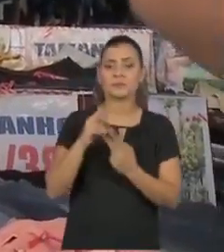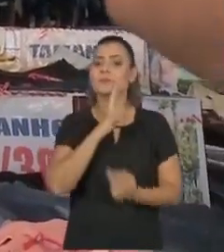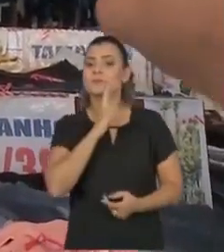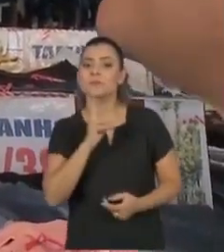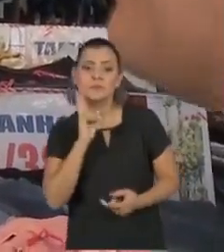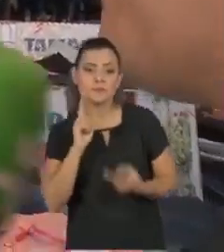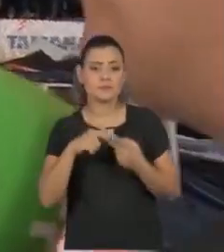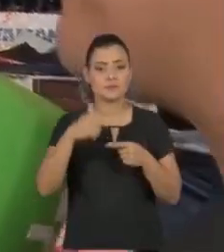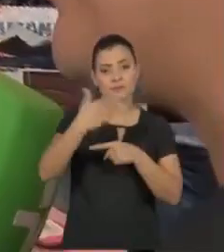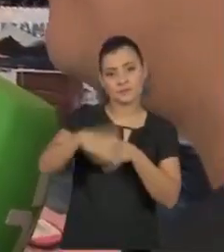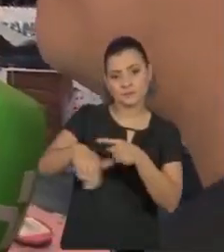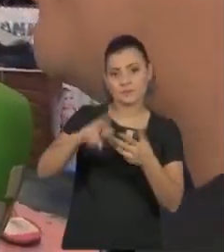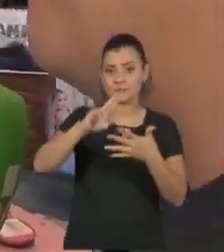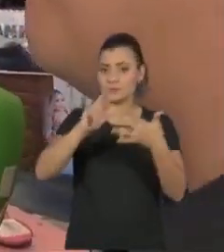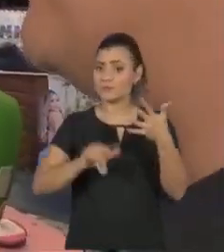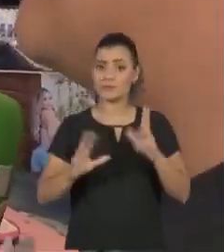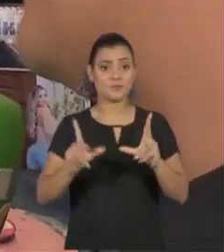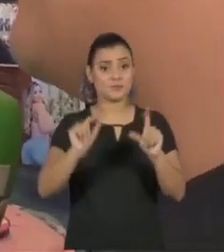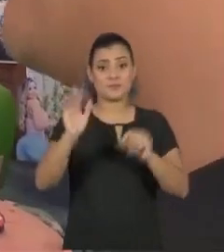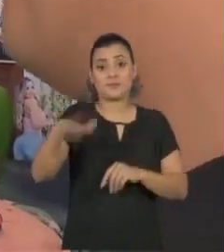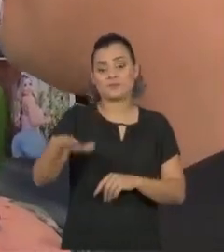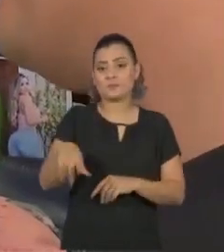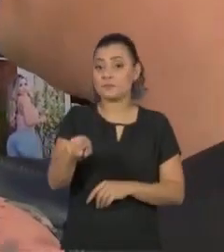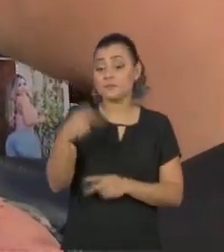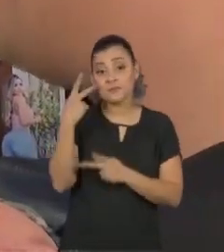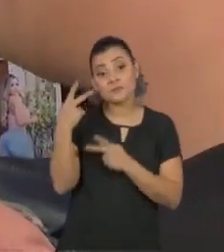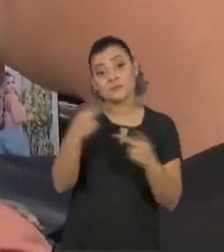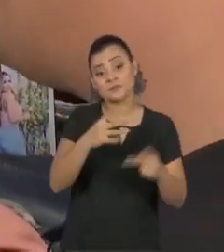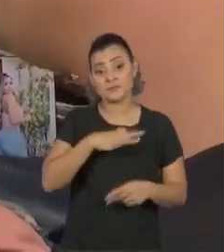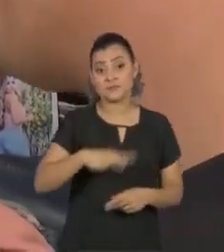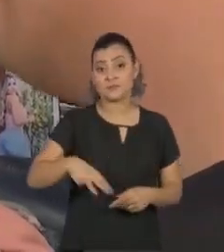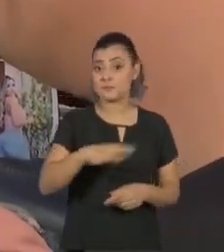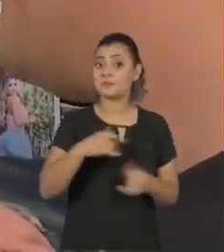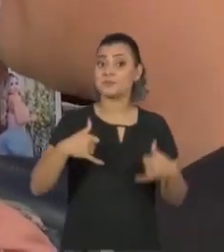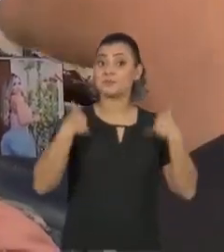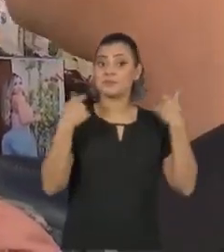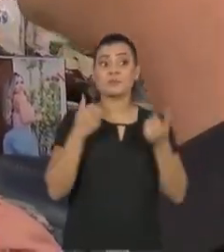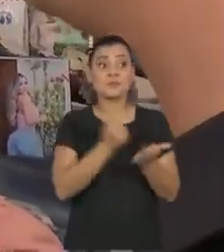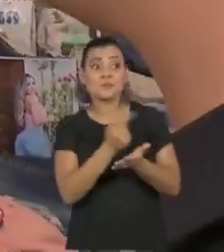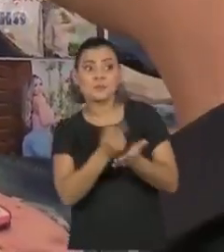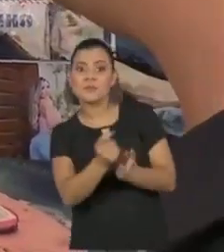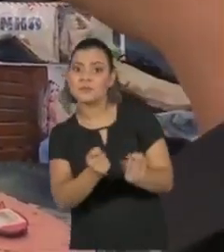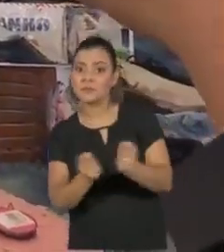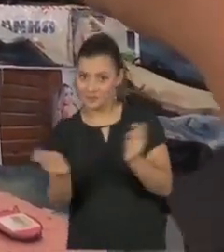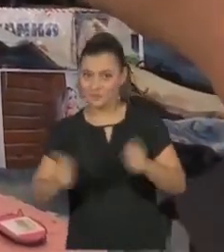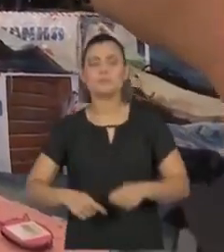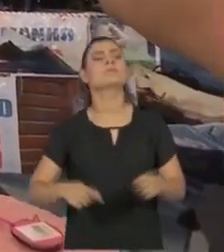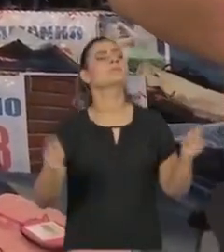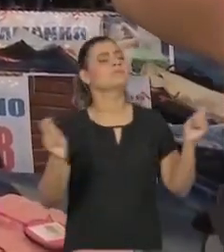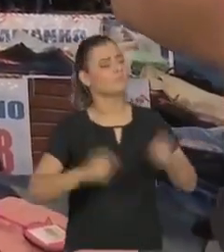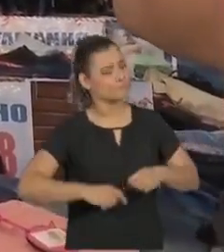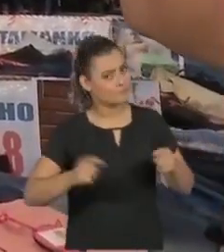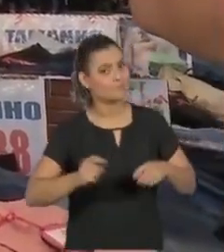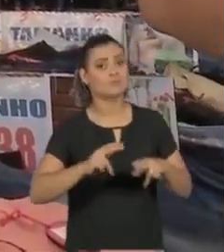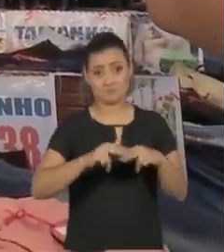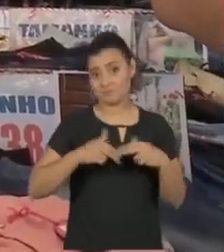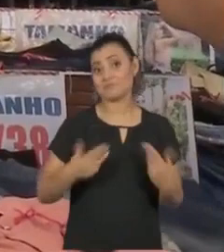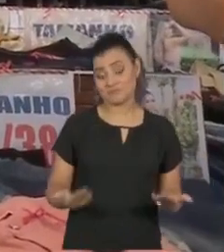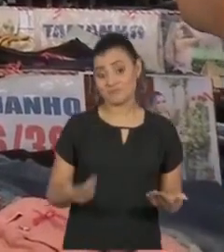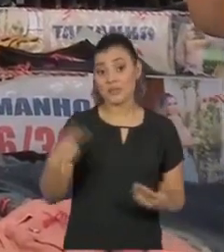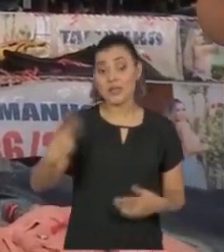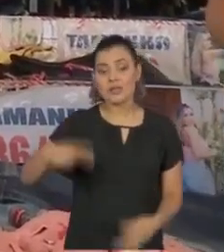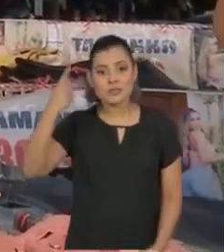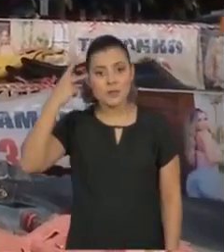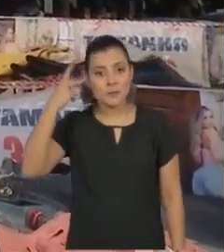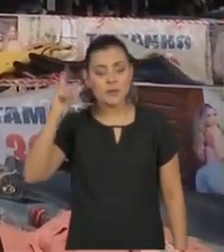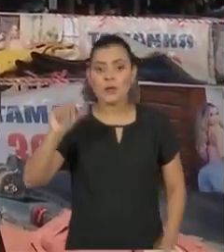restaurantes, táxis. Ou seja, aproveita quem vai visitar a cidade de São Paulo no aniversário, né? Faz uma comprinha com essa cidade. Sem dúvida alguma. E São Paulo